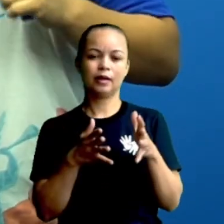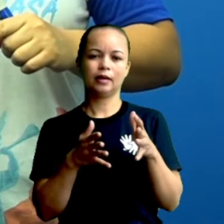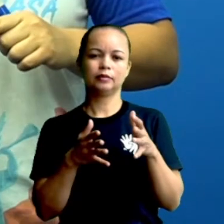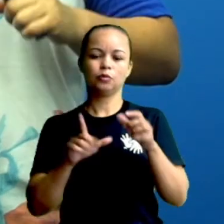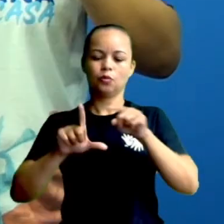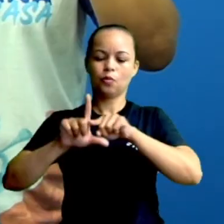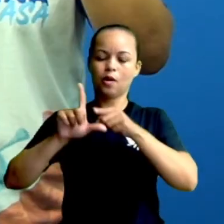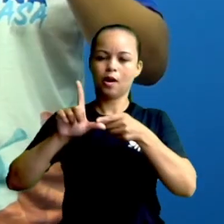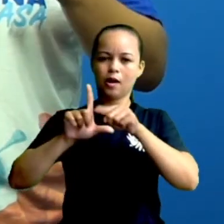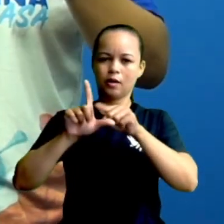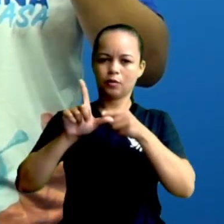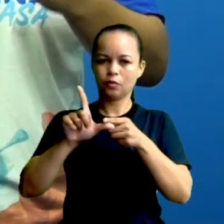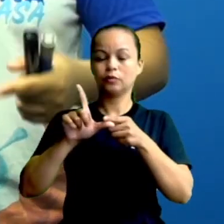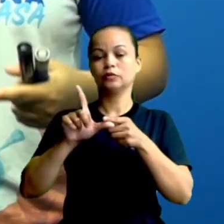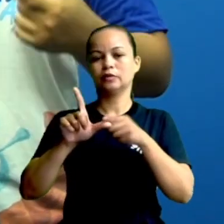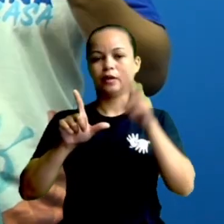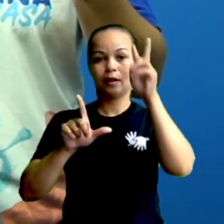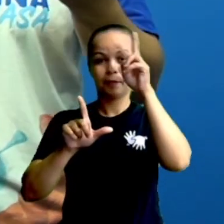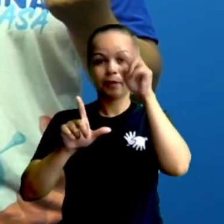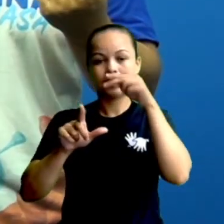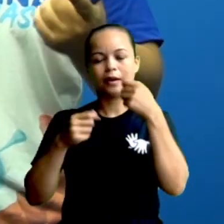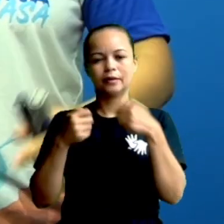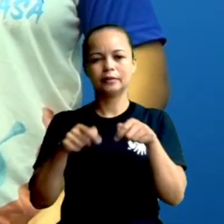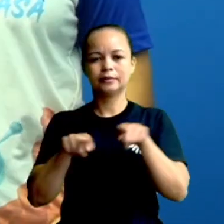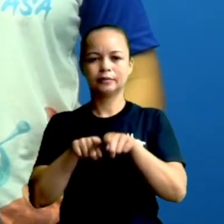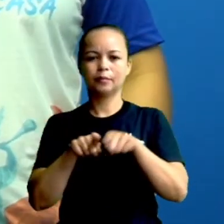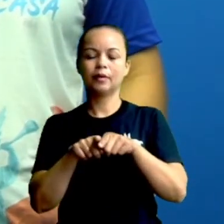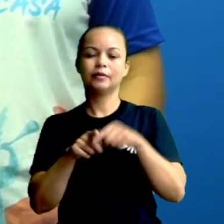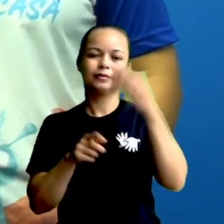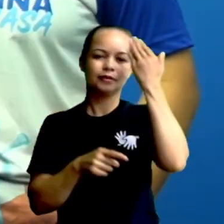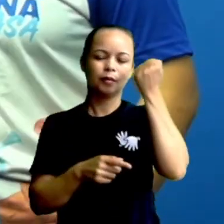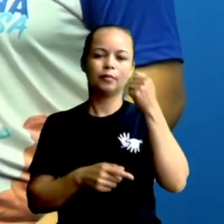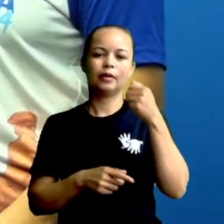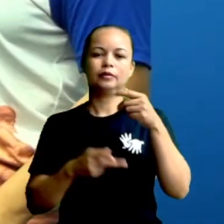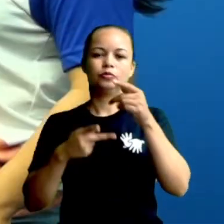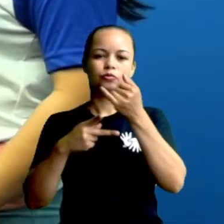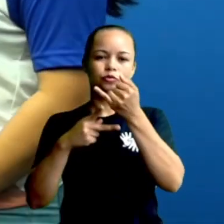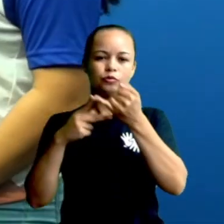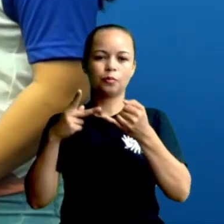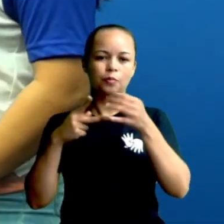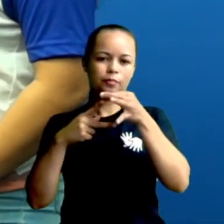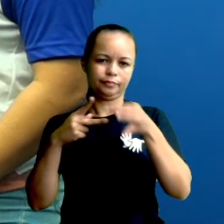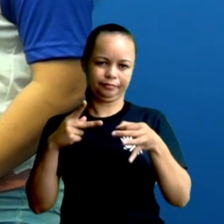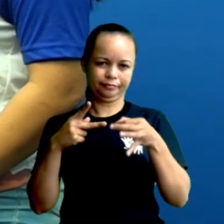ângulos e saber também dos polígonos, tá certo?